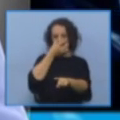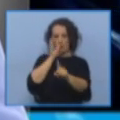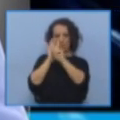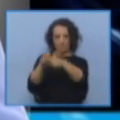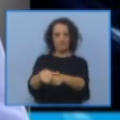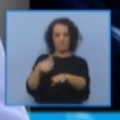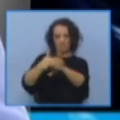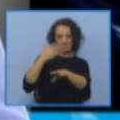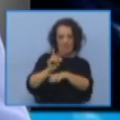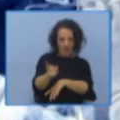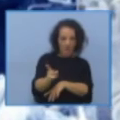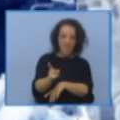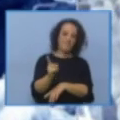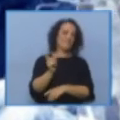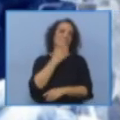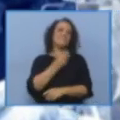a ajuda.